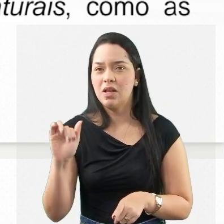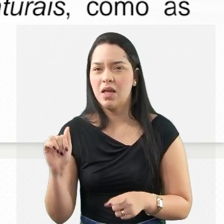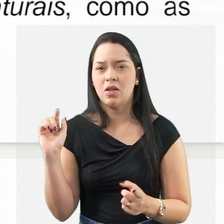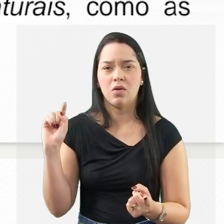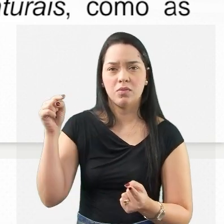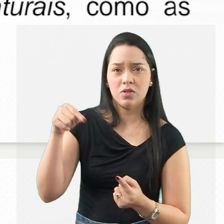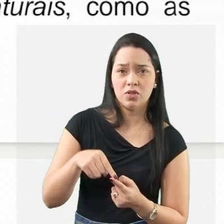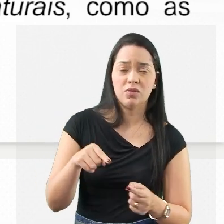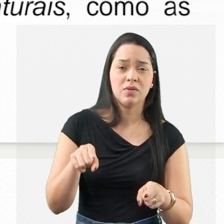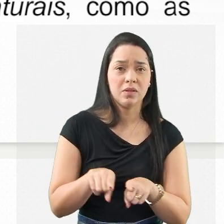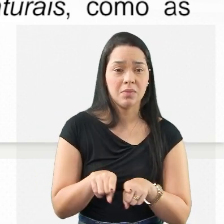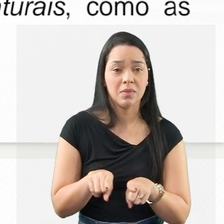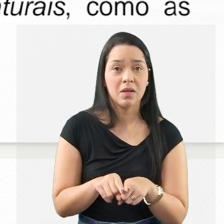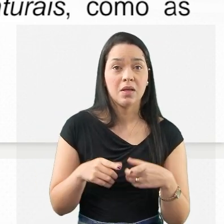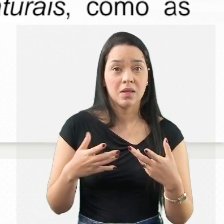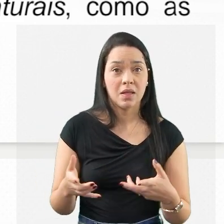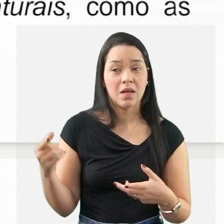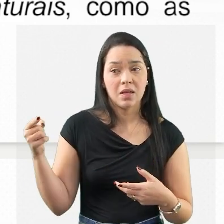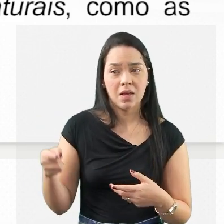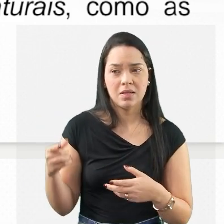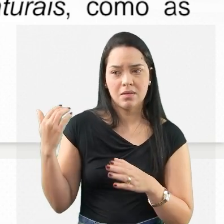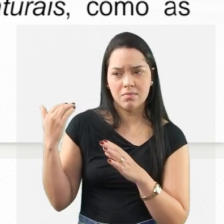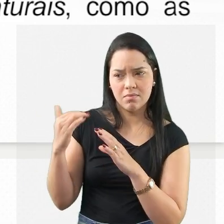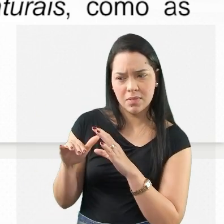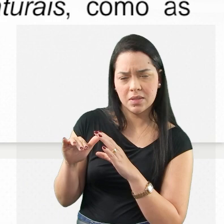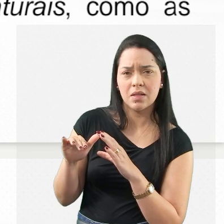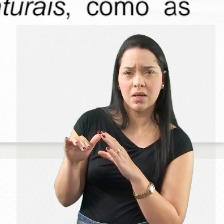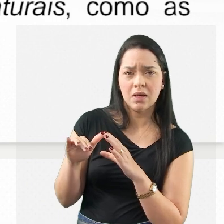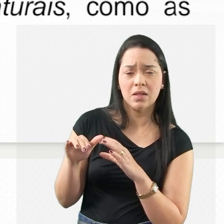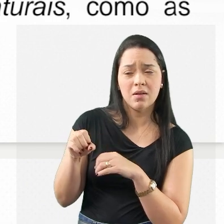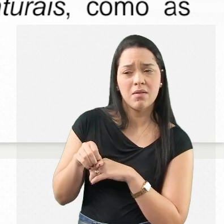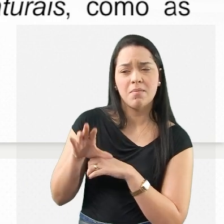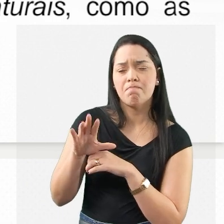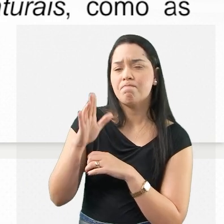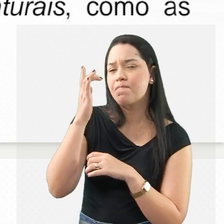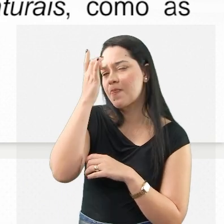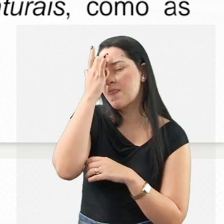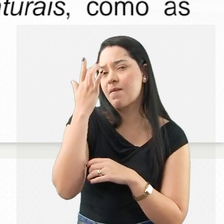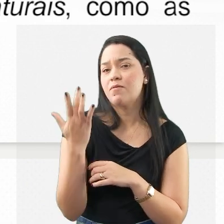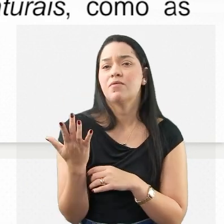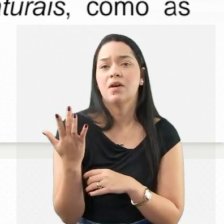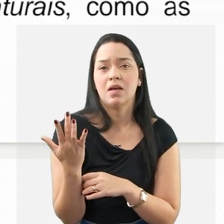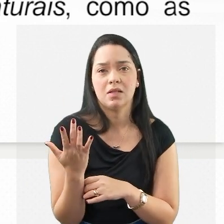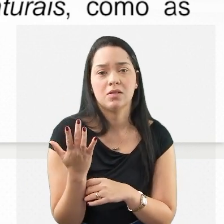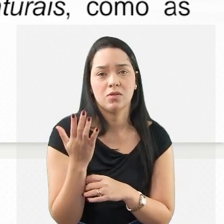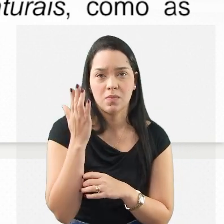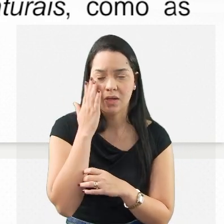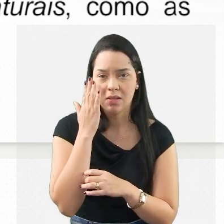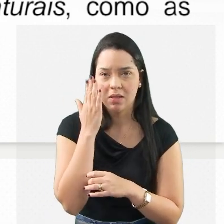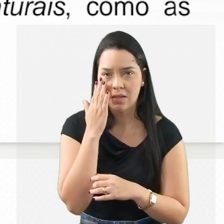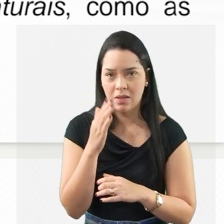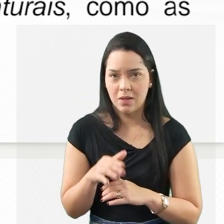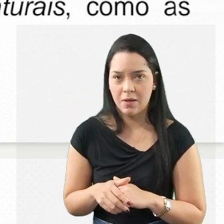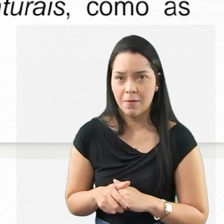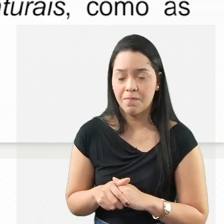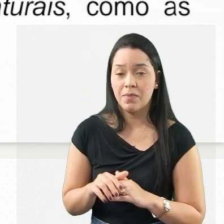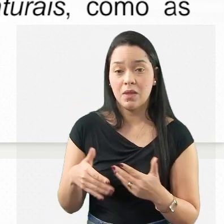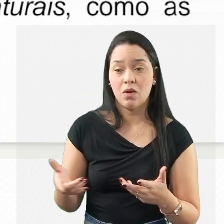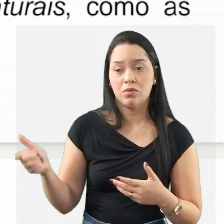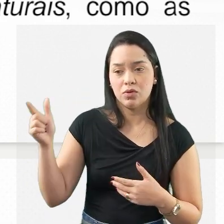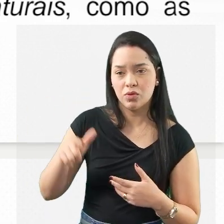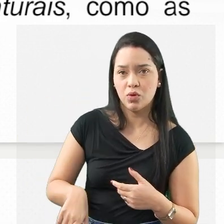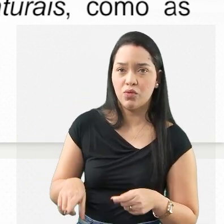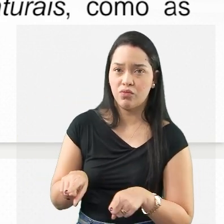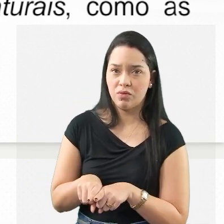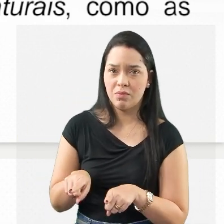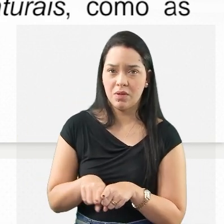objetiva e faz com que a mensagem seja muito fácil para entender, né? Então, mais uma vez, a gente retoma